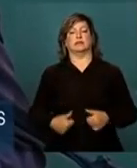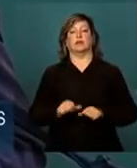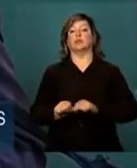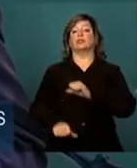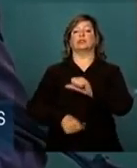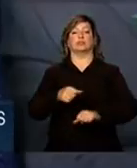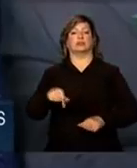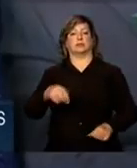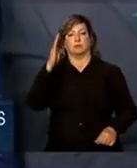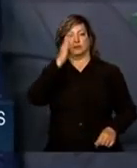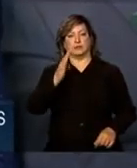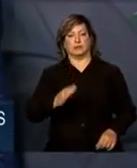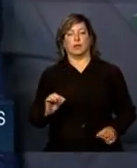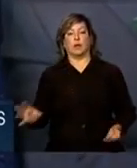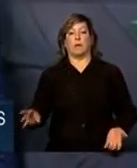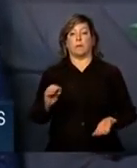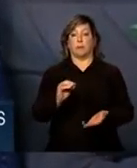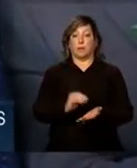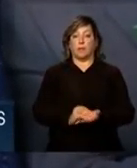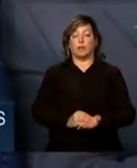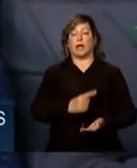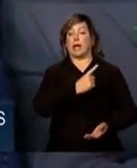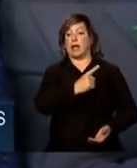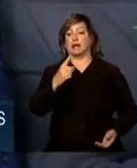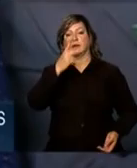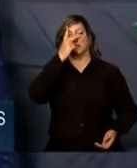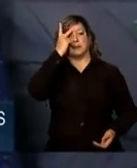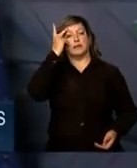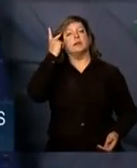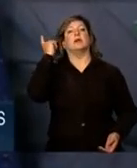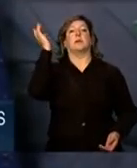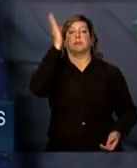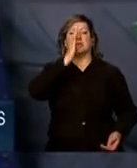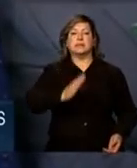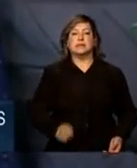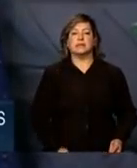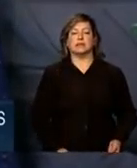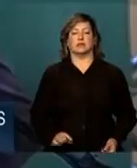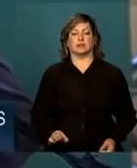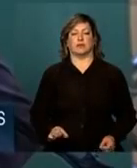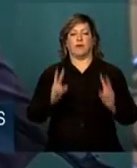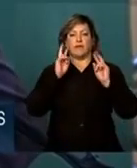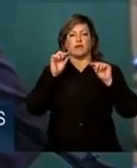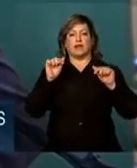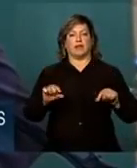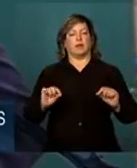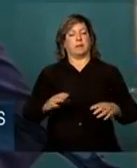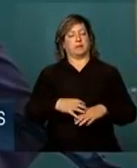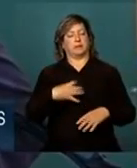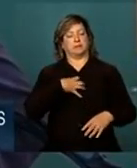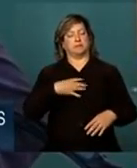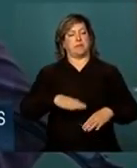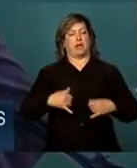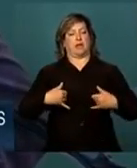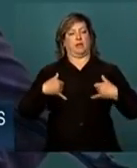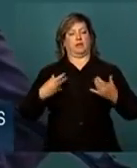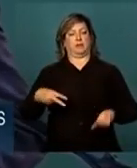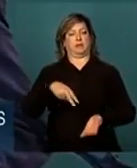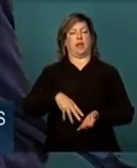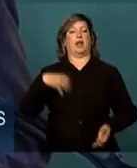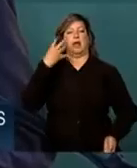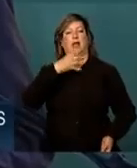transformando esse Brasil e colocando cada brasileiro de pé, como nós vimos aqui, com mais orgulho de cantar o nosso